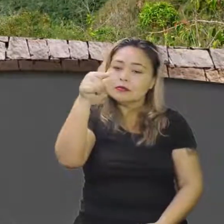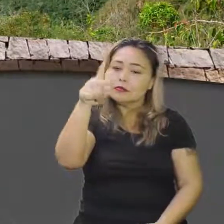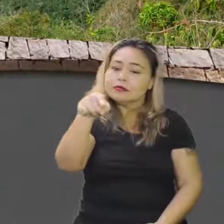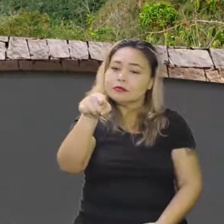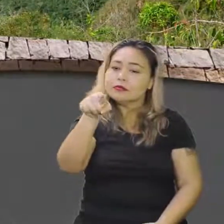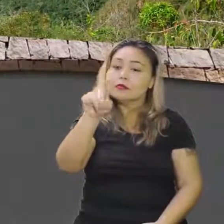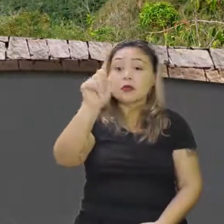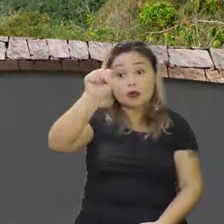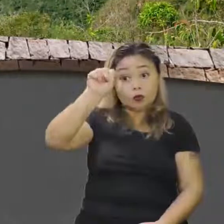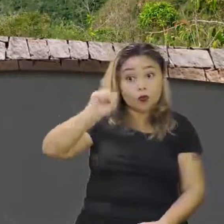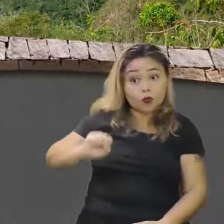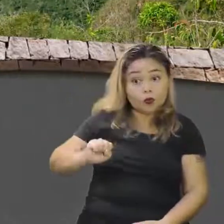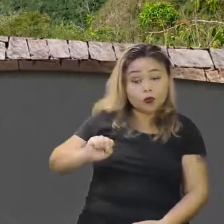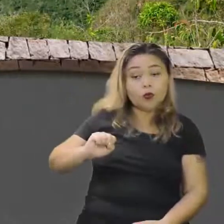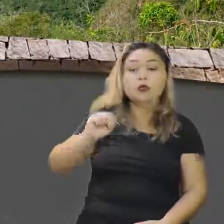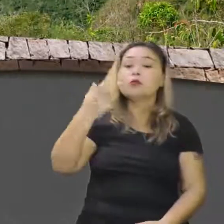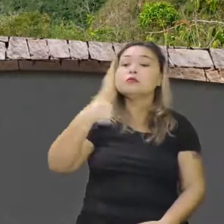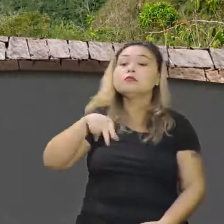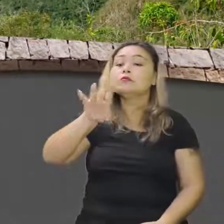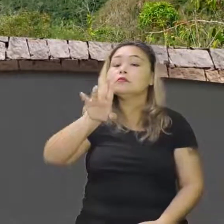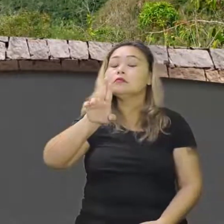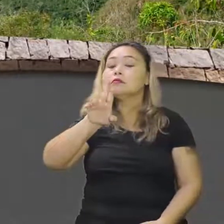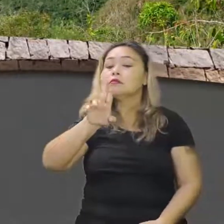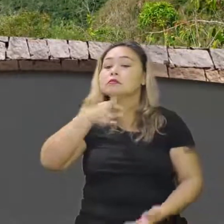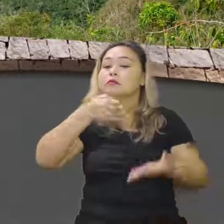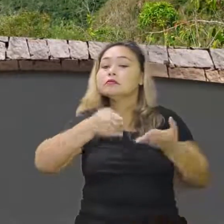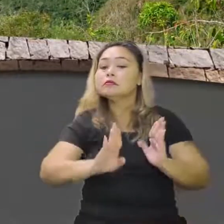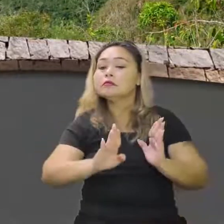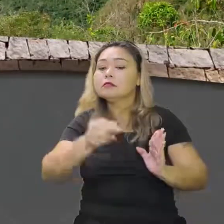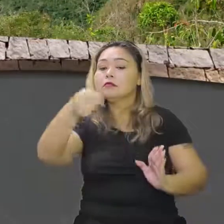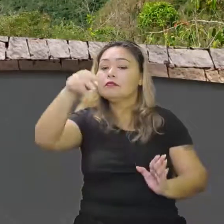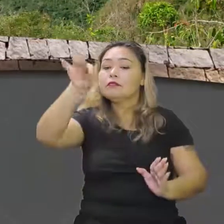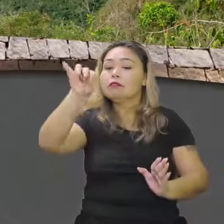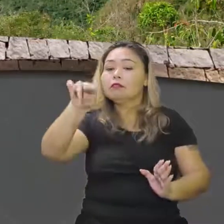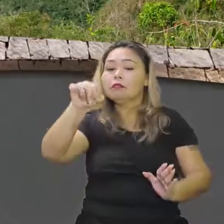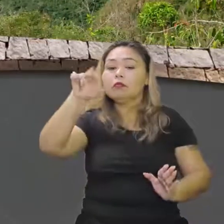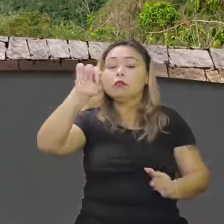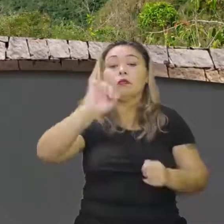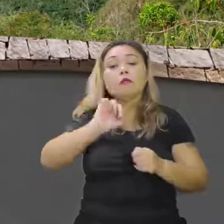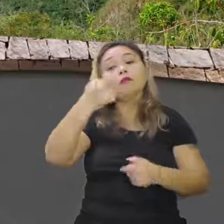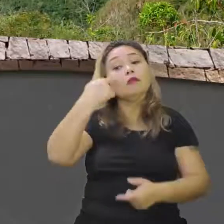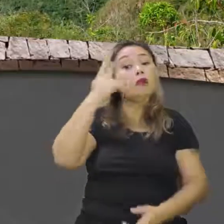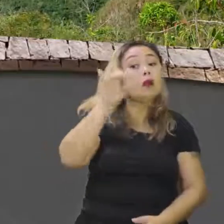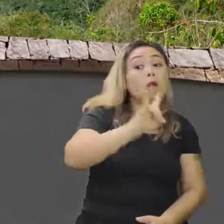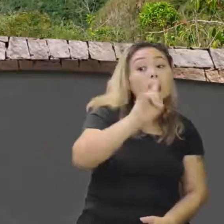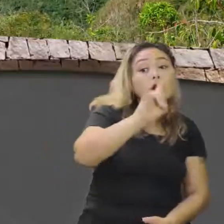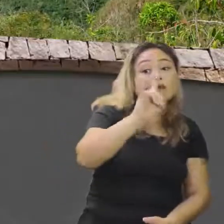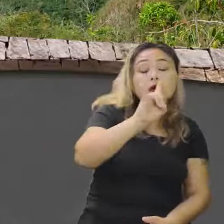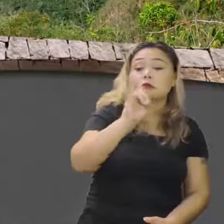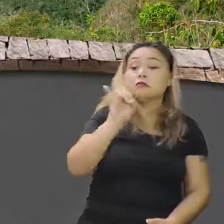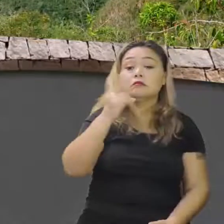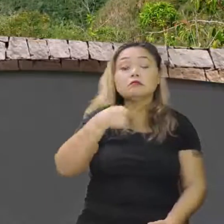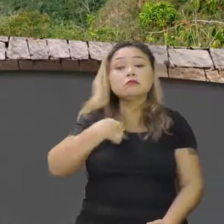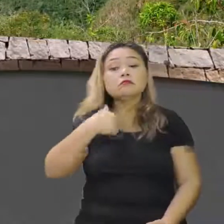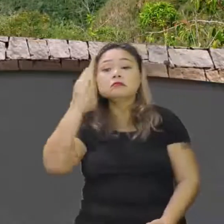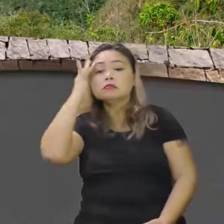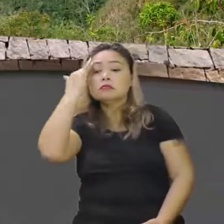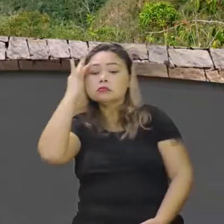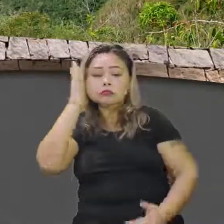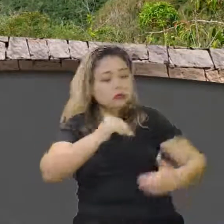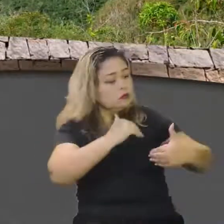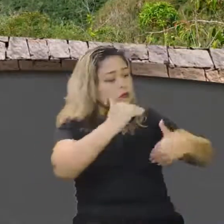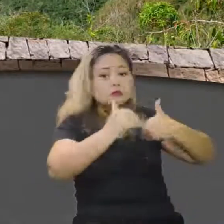origem sulista, ou você que é de origem nordestina, ou de origem boliviana, para entender